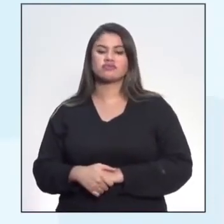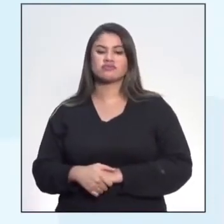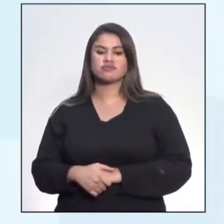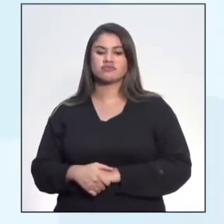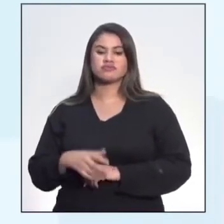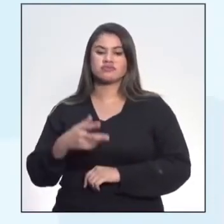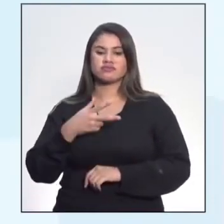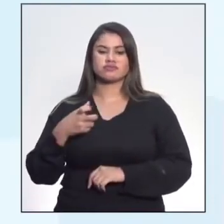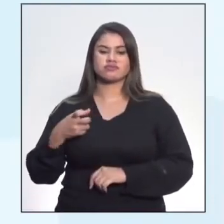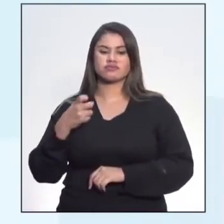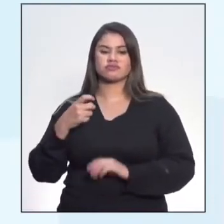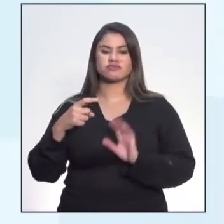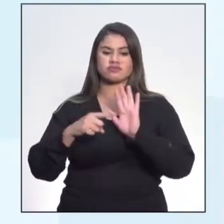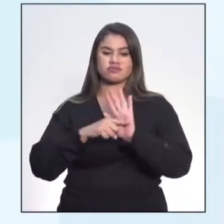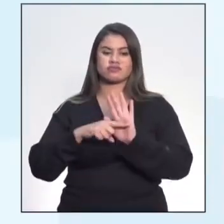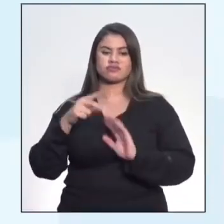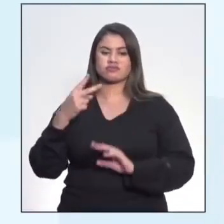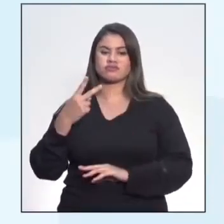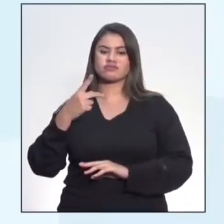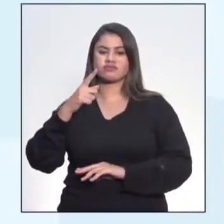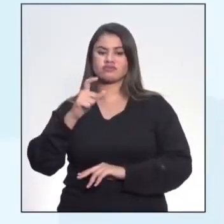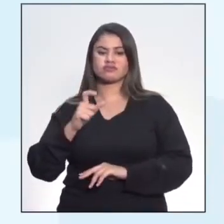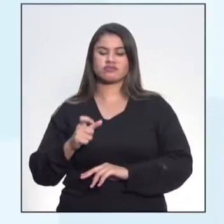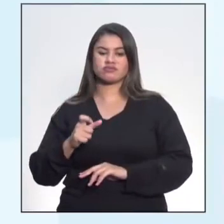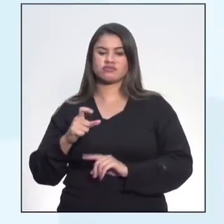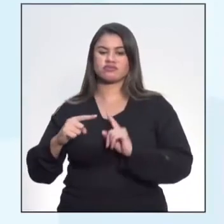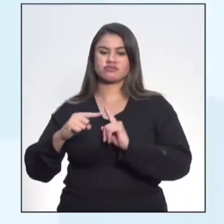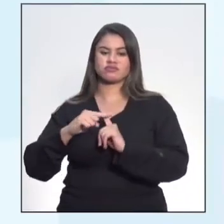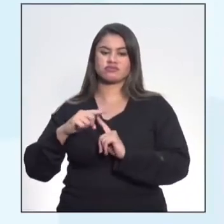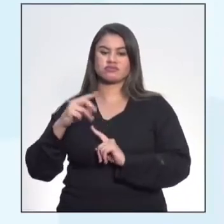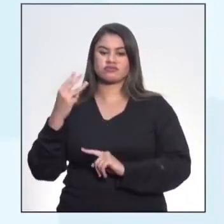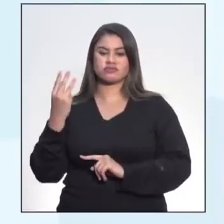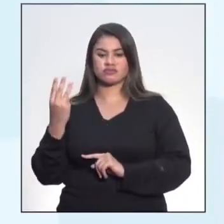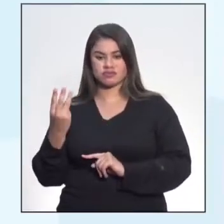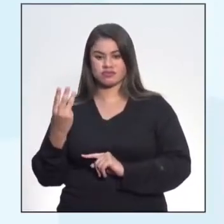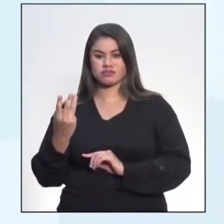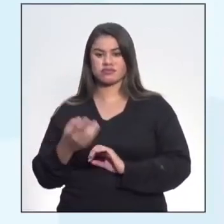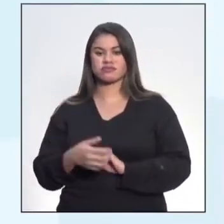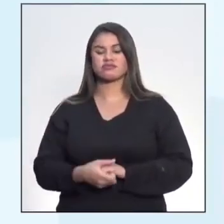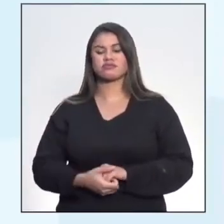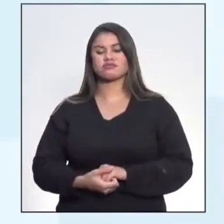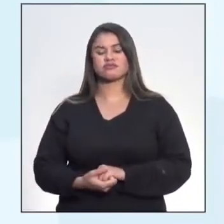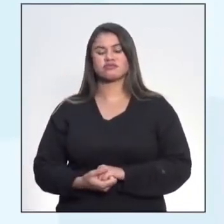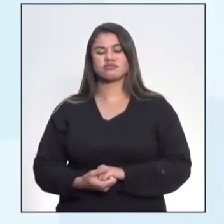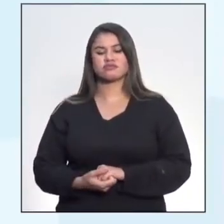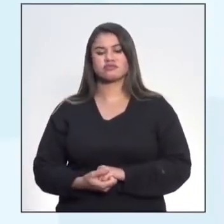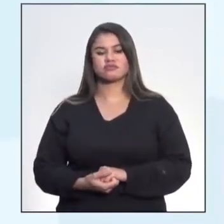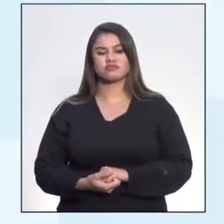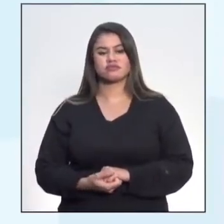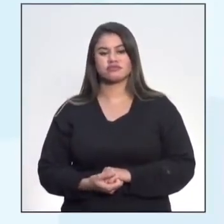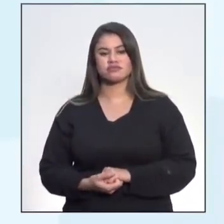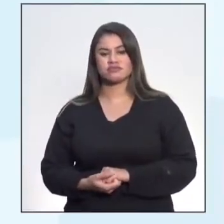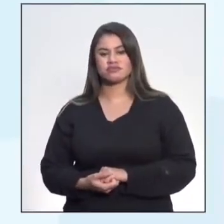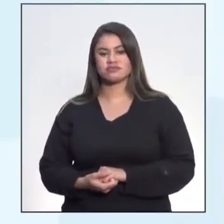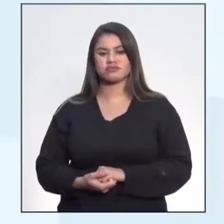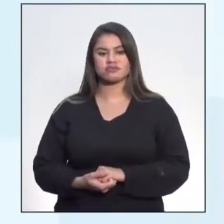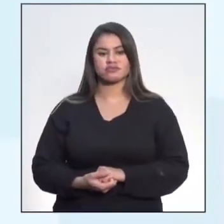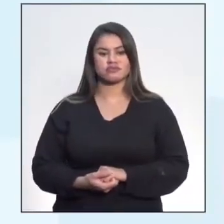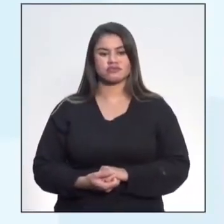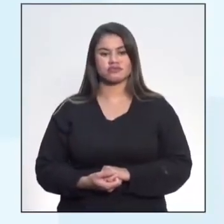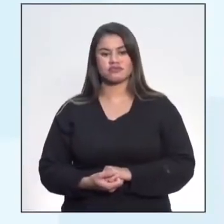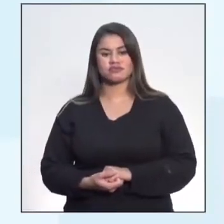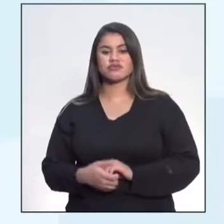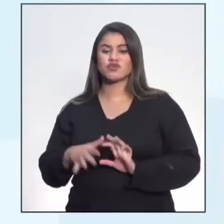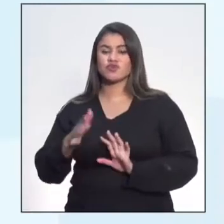x igual menos 2x mais 3. Então, não reparem se ficar